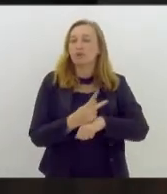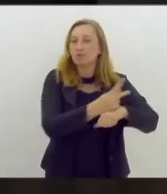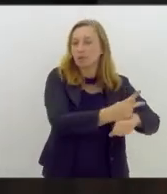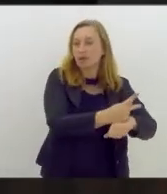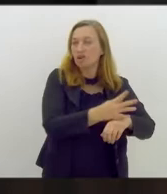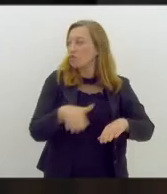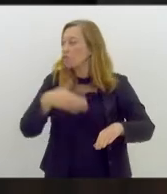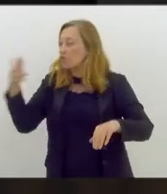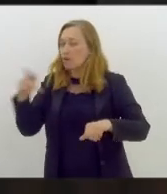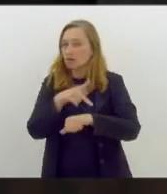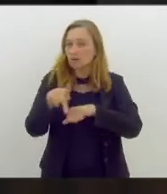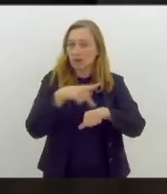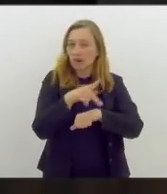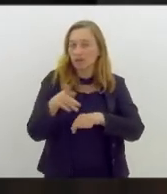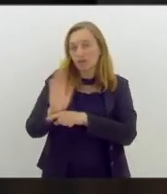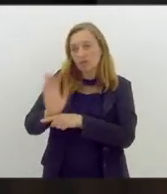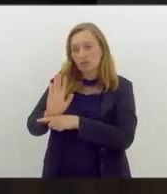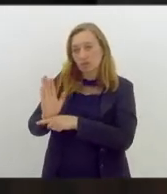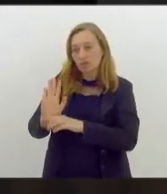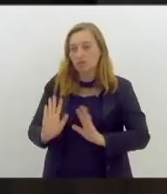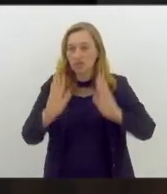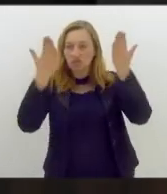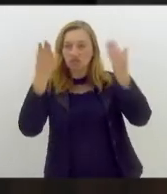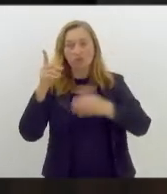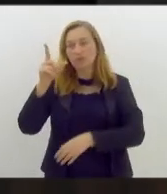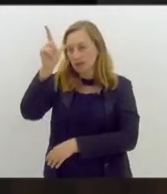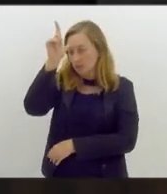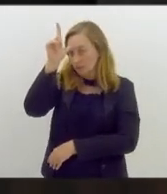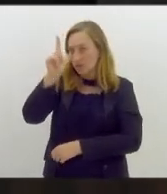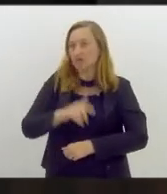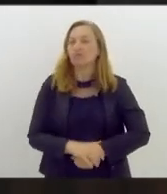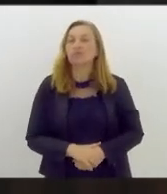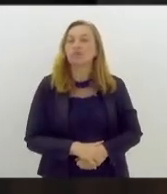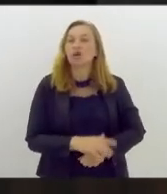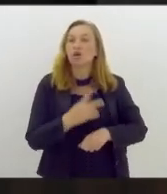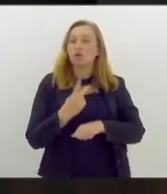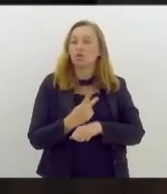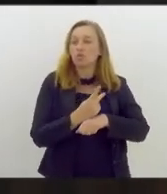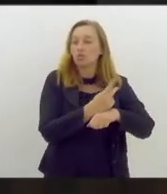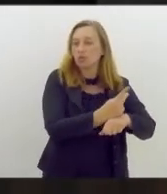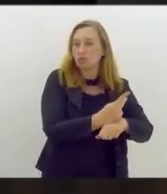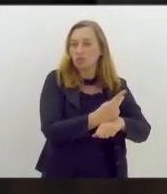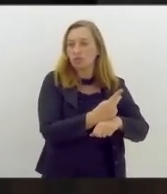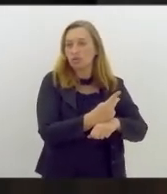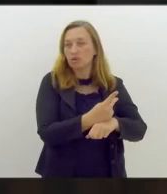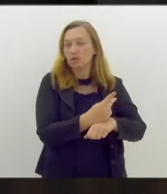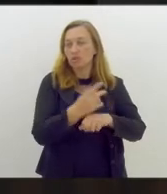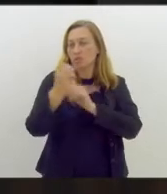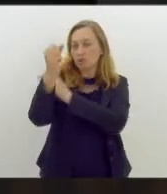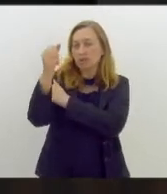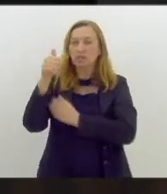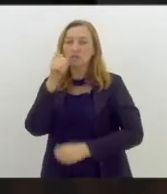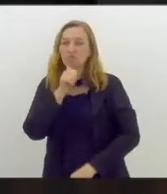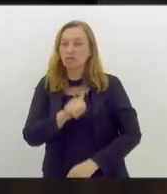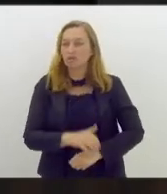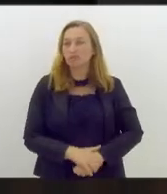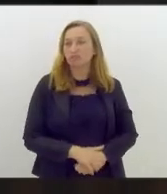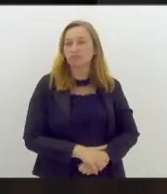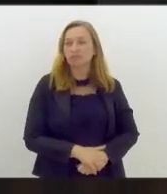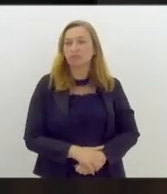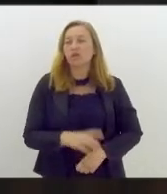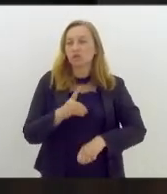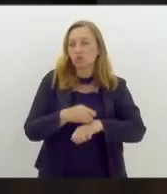Short Film Festival na Alemanha, com o troféu da modalidade Empoderamento Feminino.